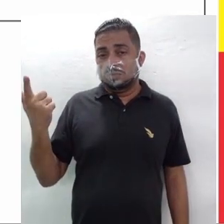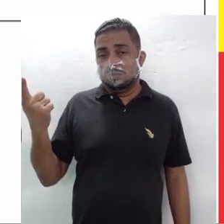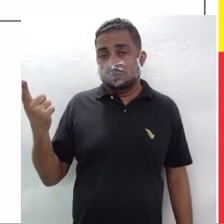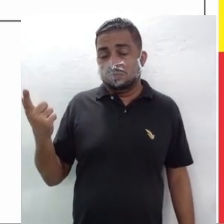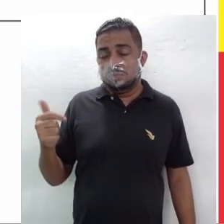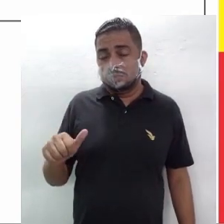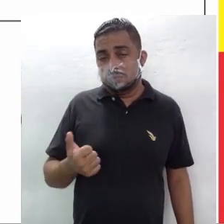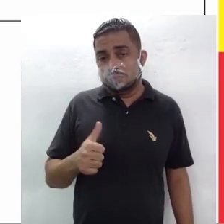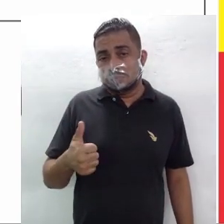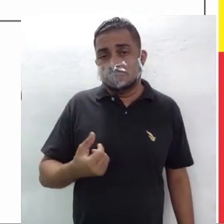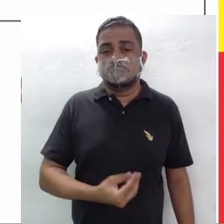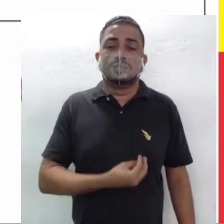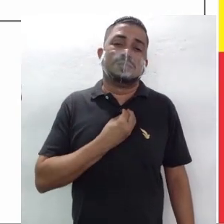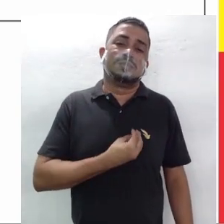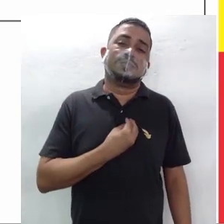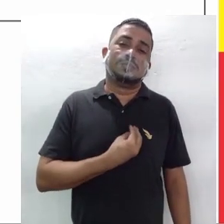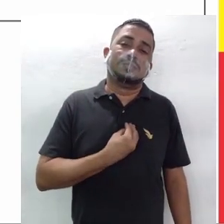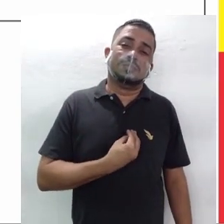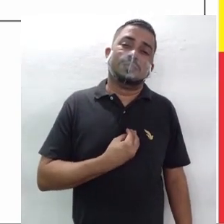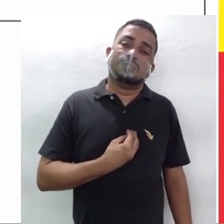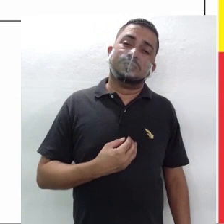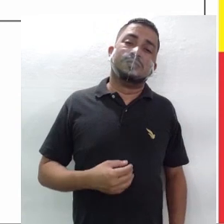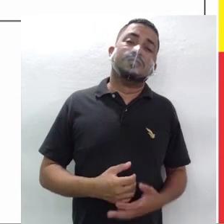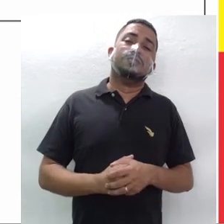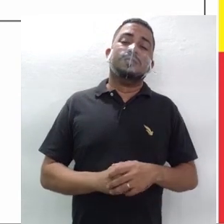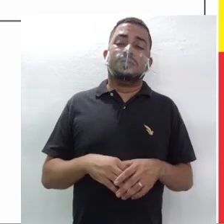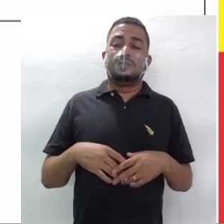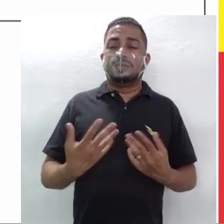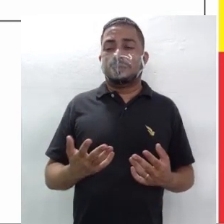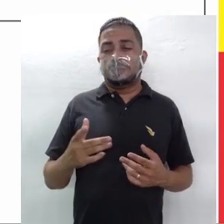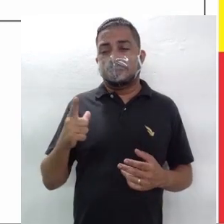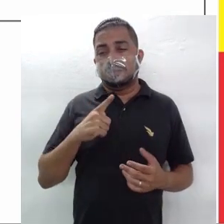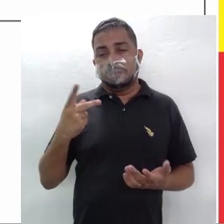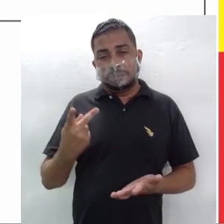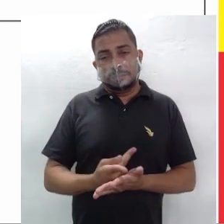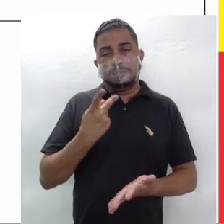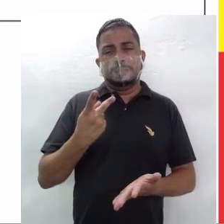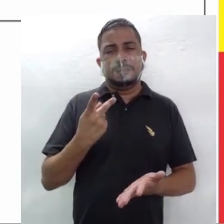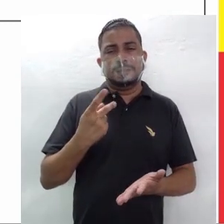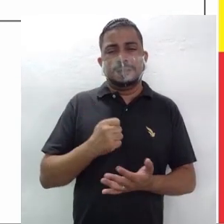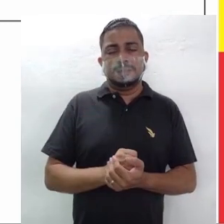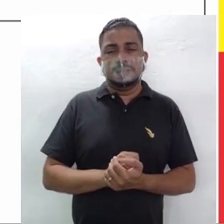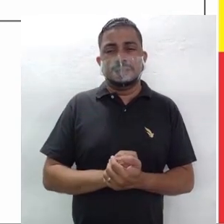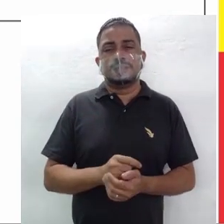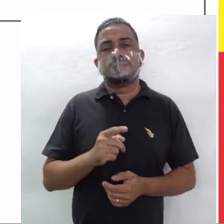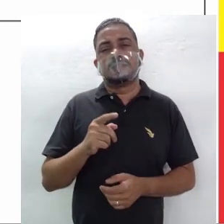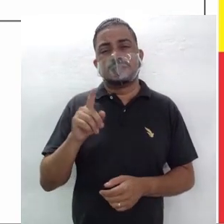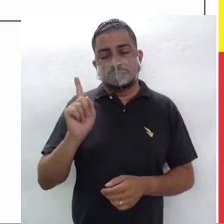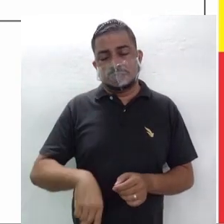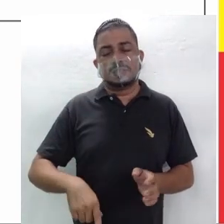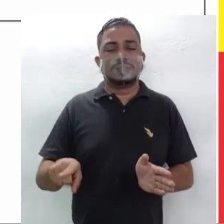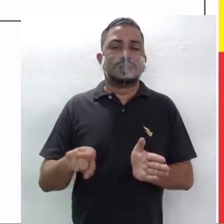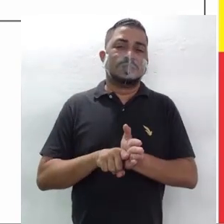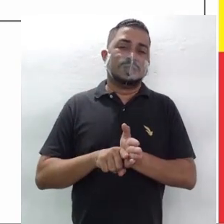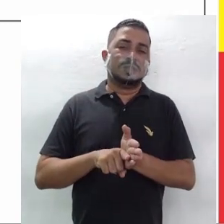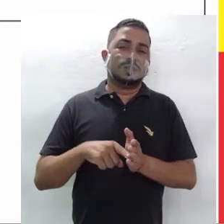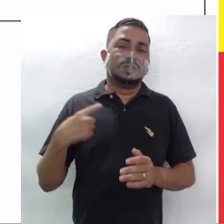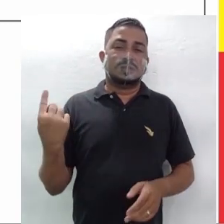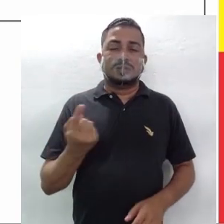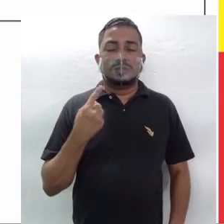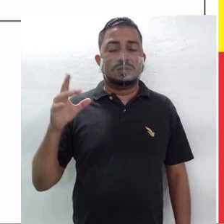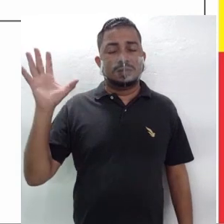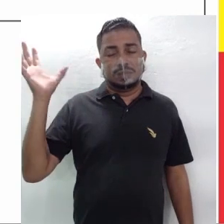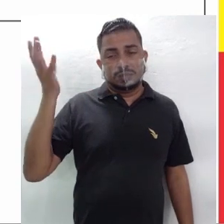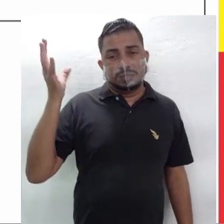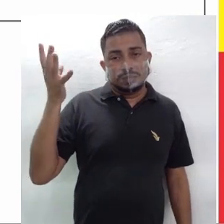lógico, a qualidade de vida. Ou seja, existem os impactos, né, que são negativos